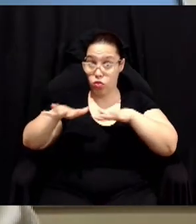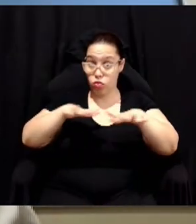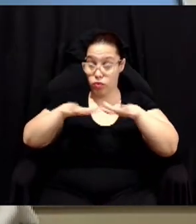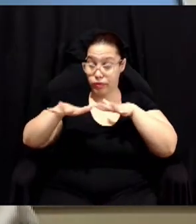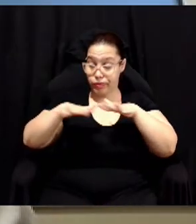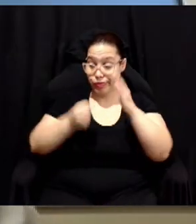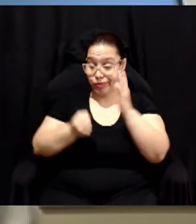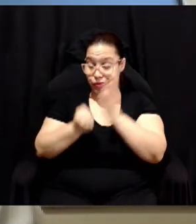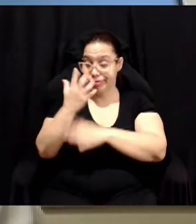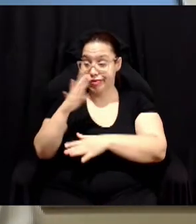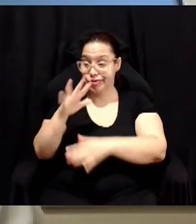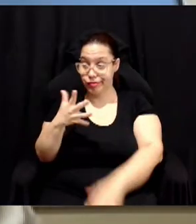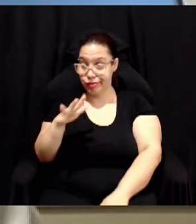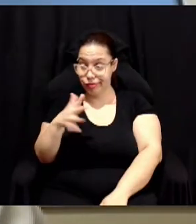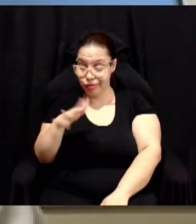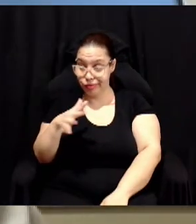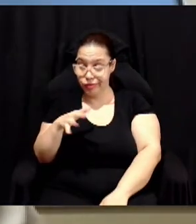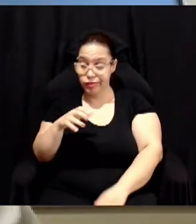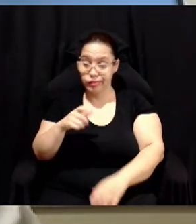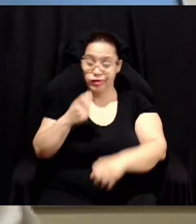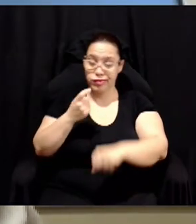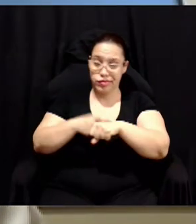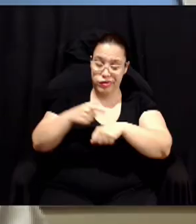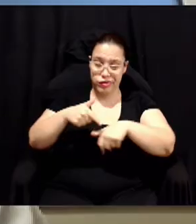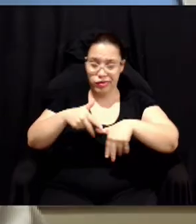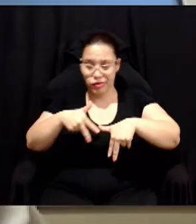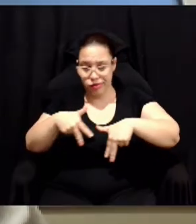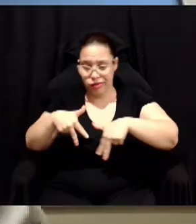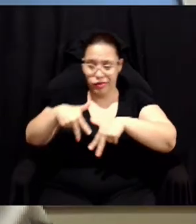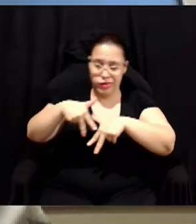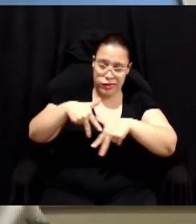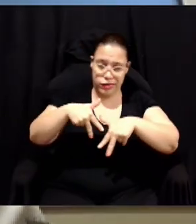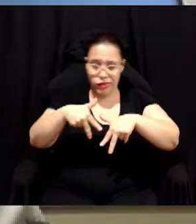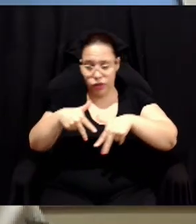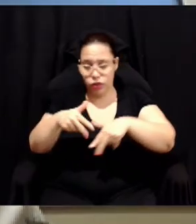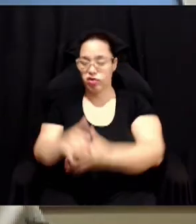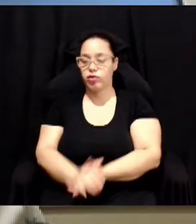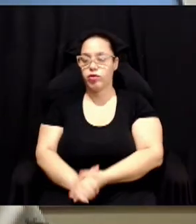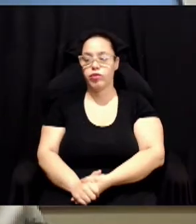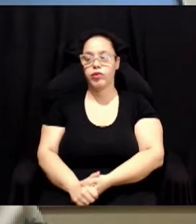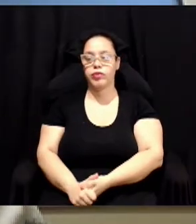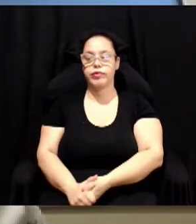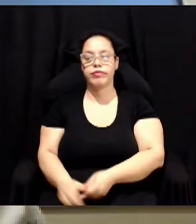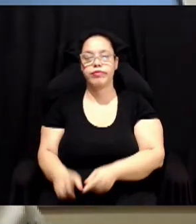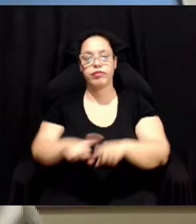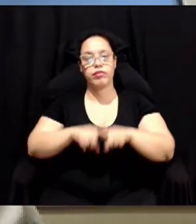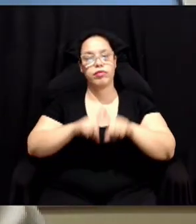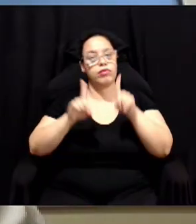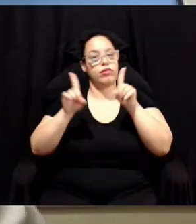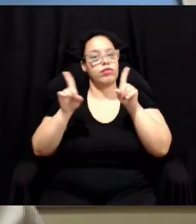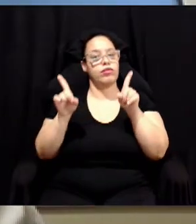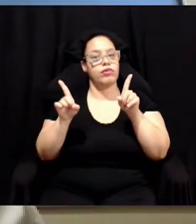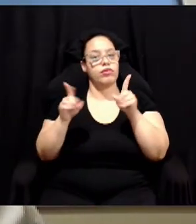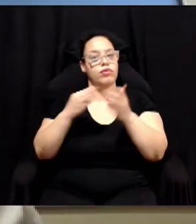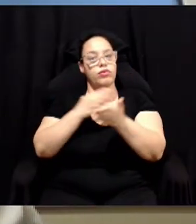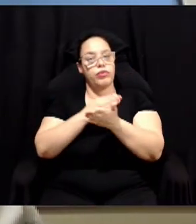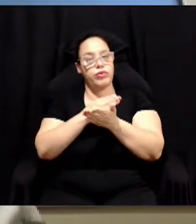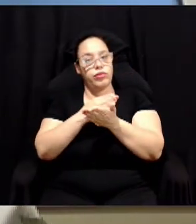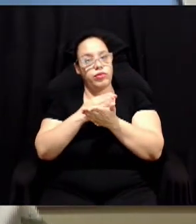surgirem como eu falei, a rigidez, a identificação dos movimentos, o tremor. Mas durante o